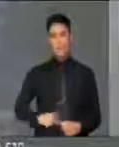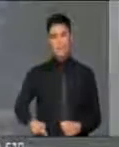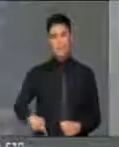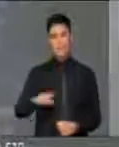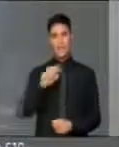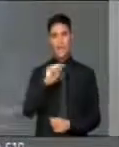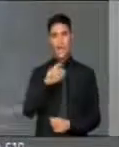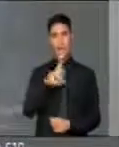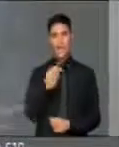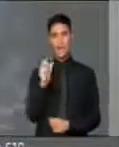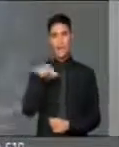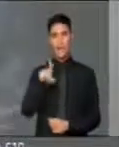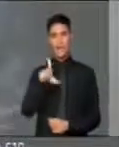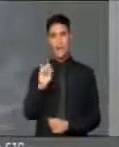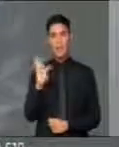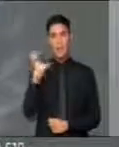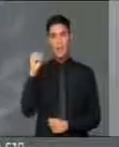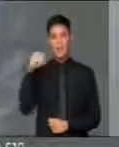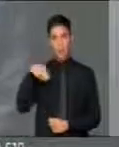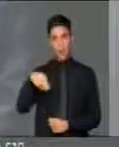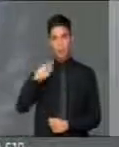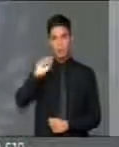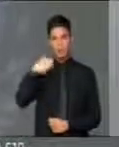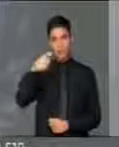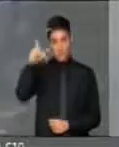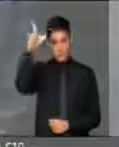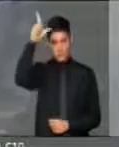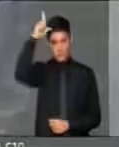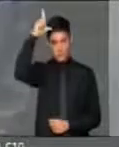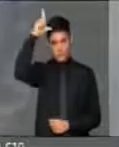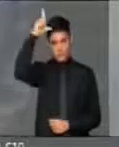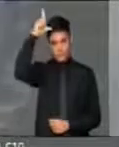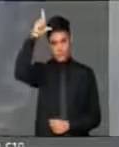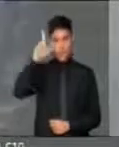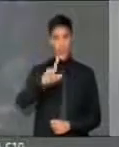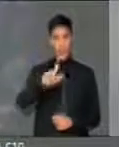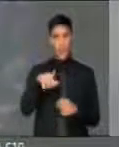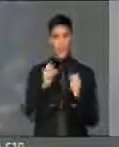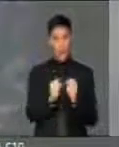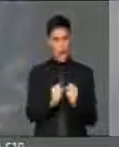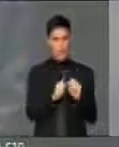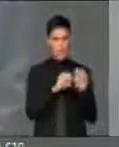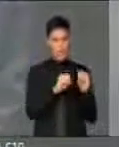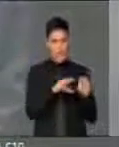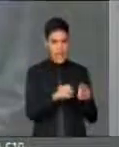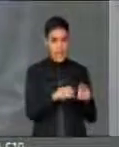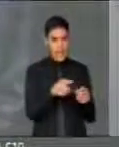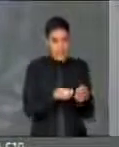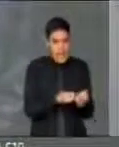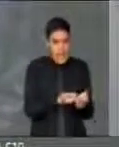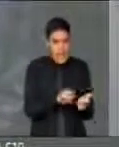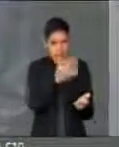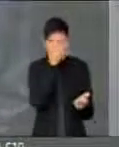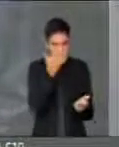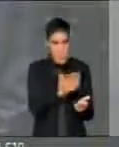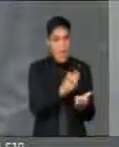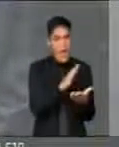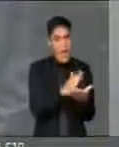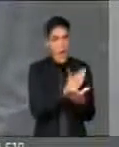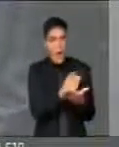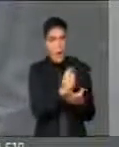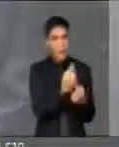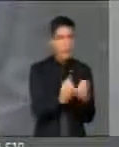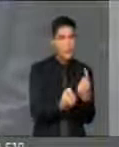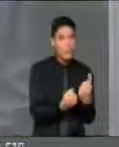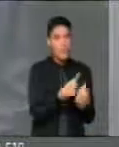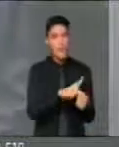Lincoln. Pode-se enganar a todos por algum tempo, pode-se enganar alguns por todo o tempo,